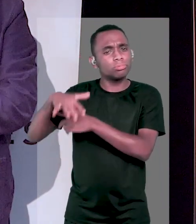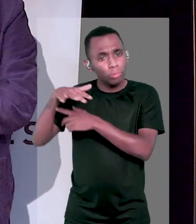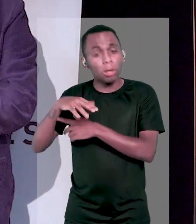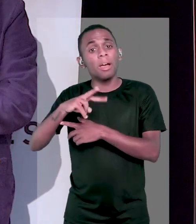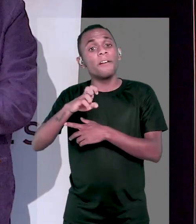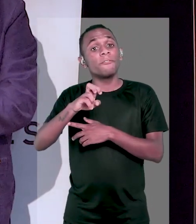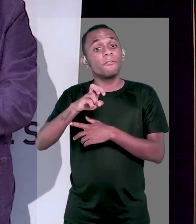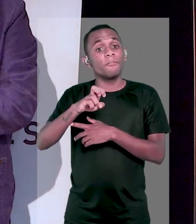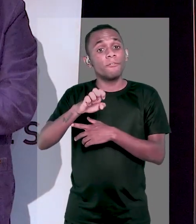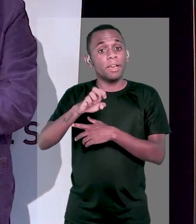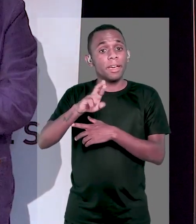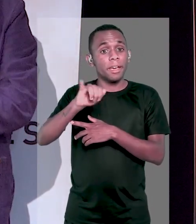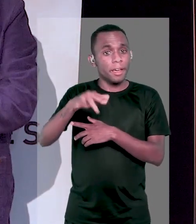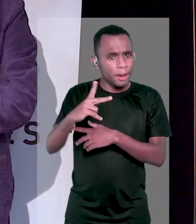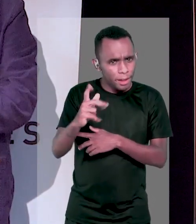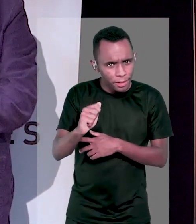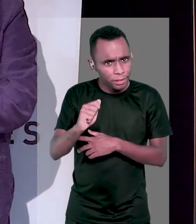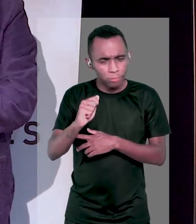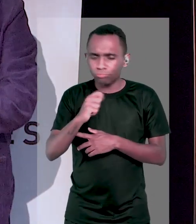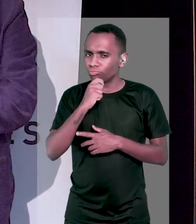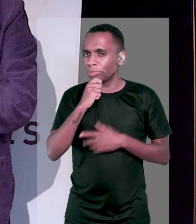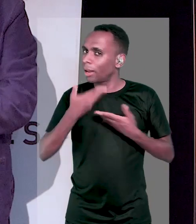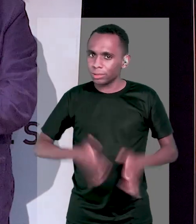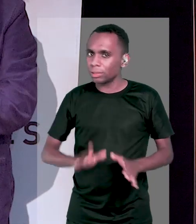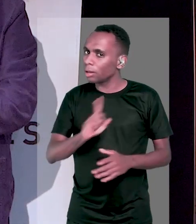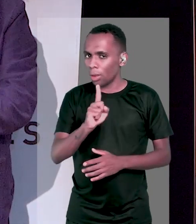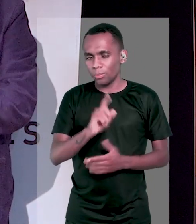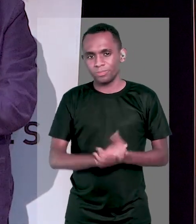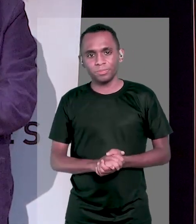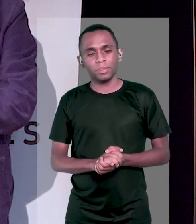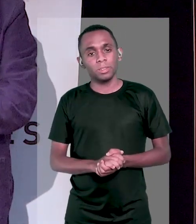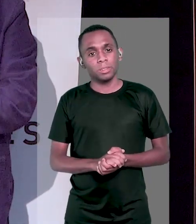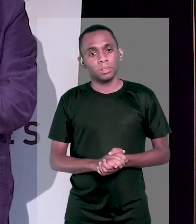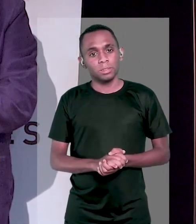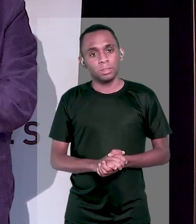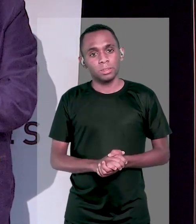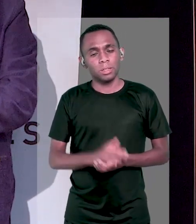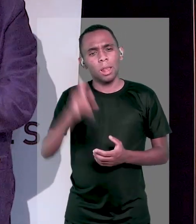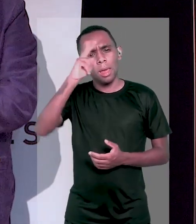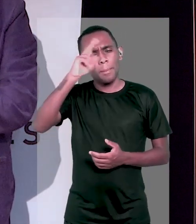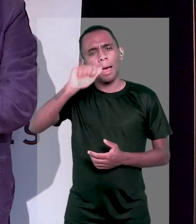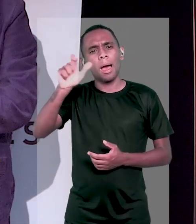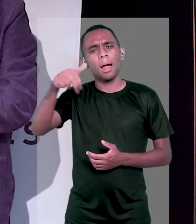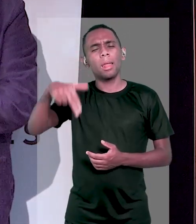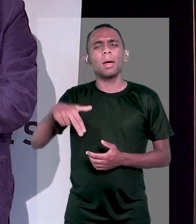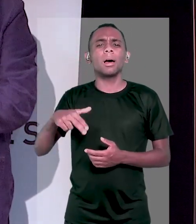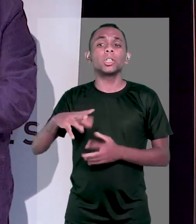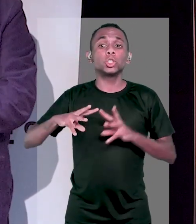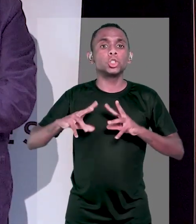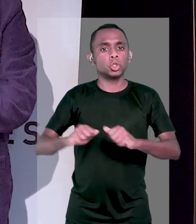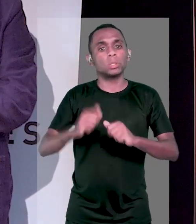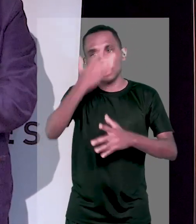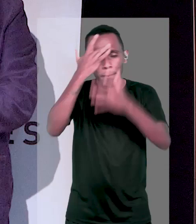diante dessa história, é a questão. Eu acho que os conferencistas, de alguma maneira, vão responder a isso. E vocês vão ter uma brilhante